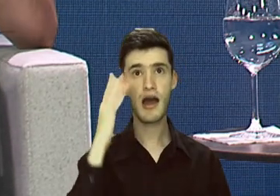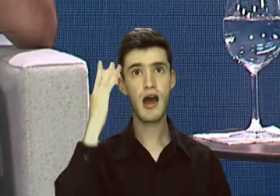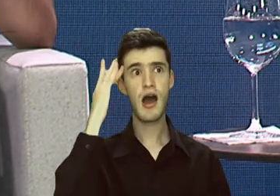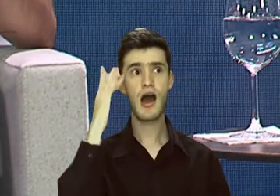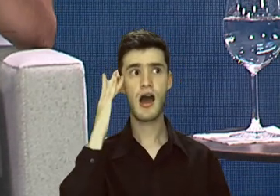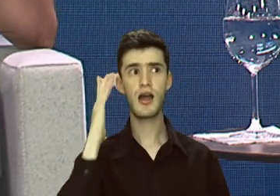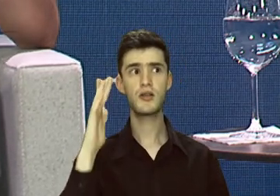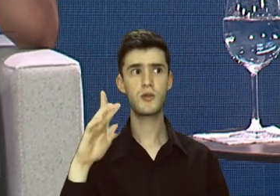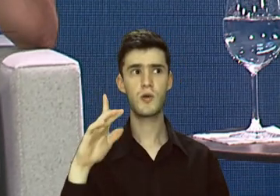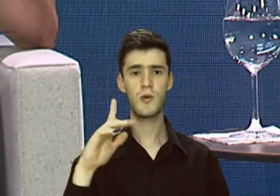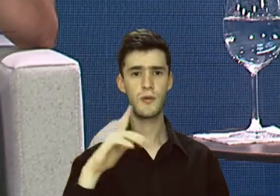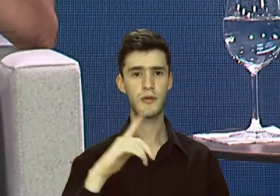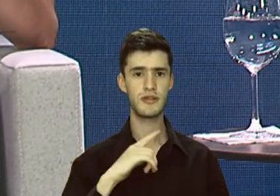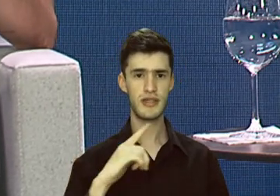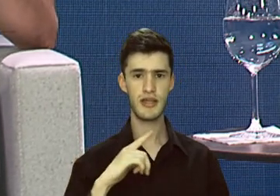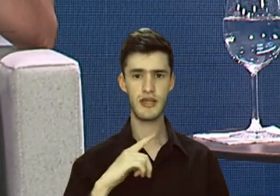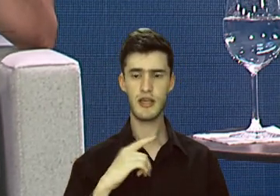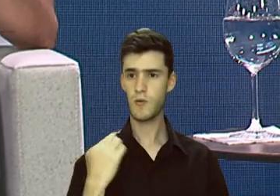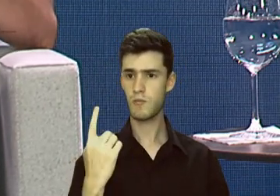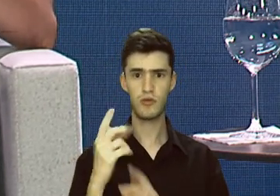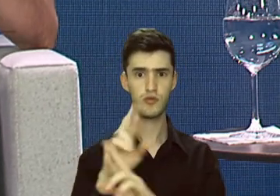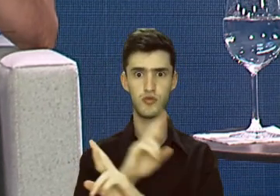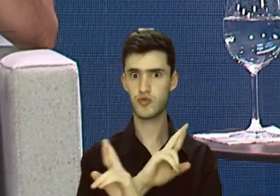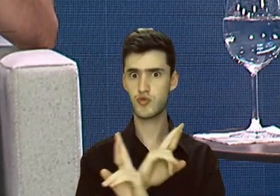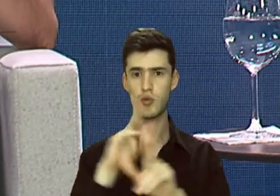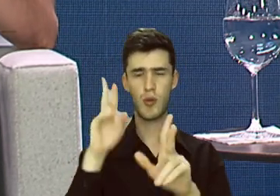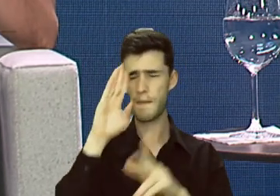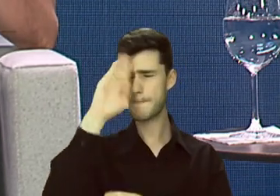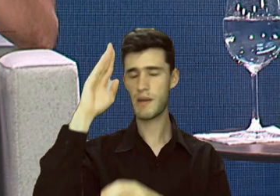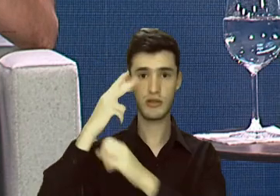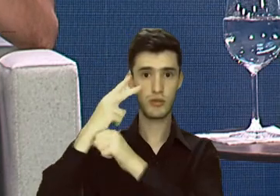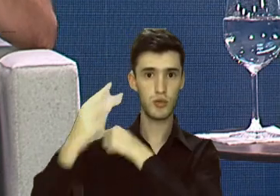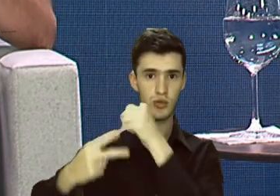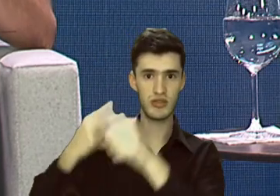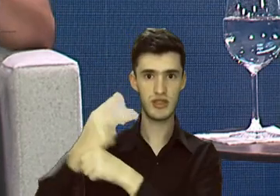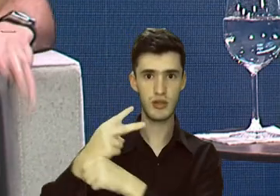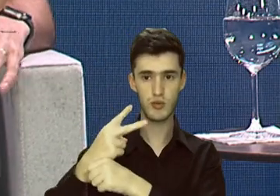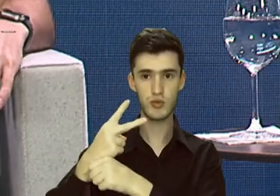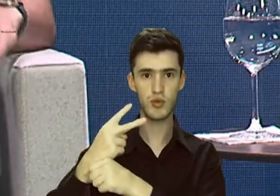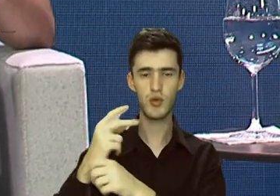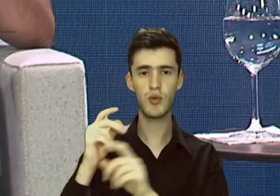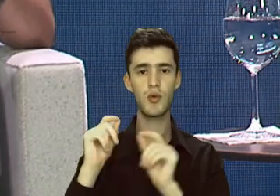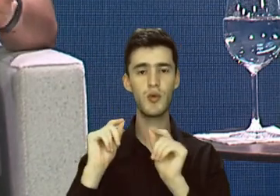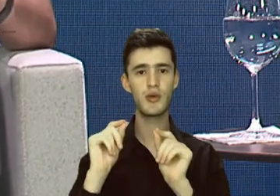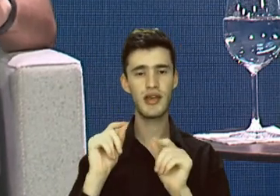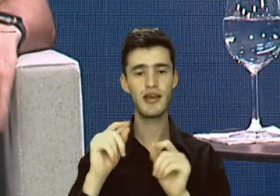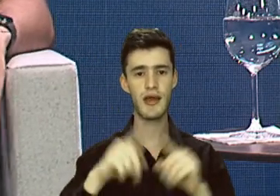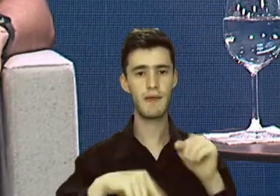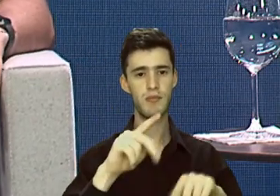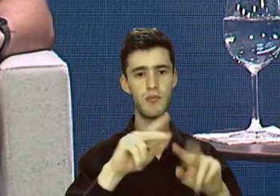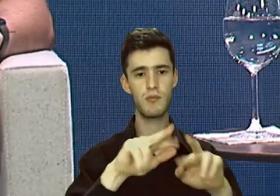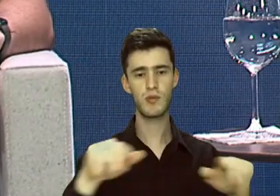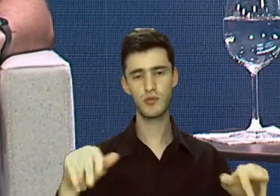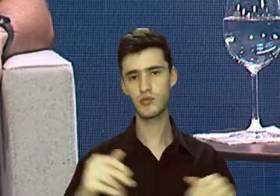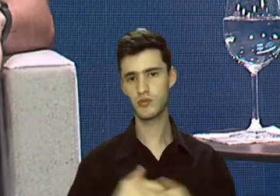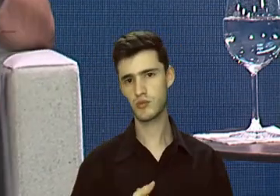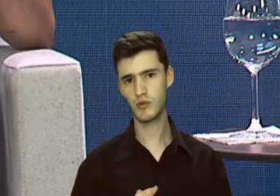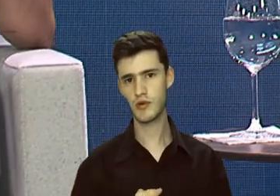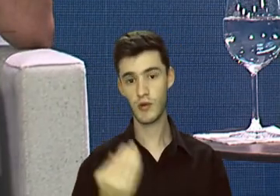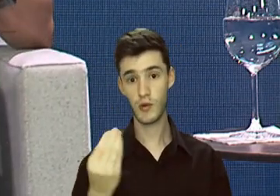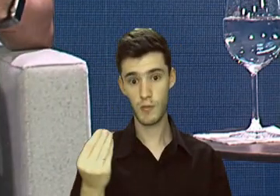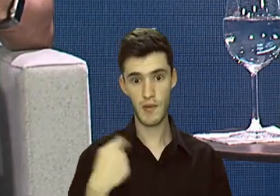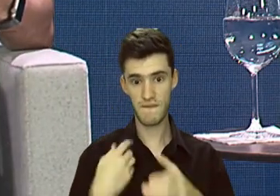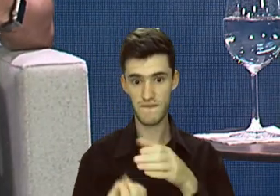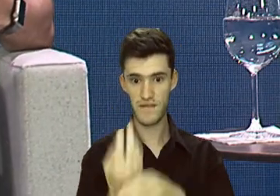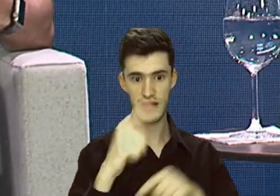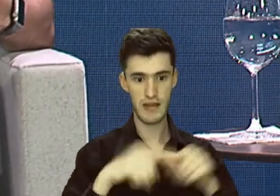nesses últimos dois anos Especialmente na digitalização acelerada é produto mesmo assim como fazer produto a